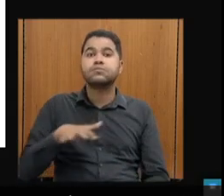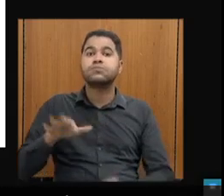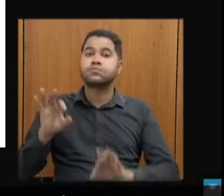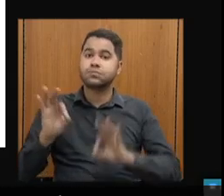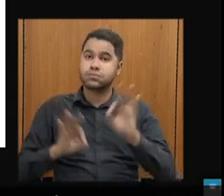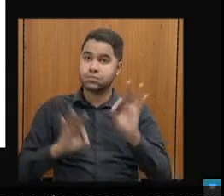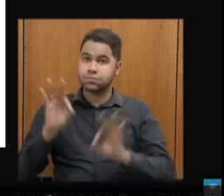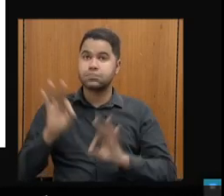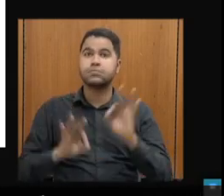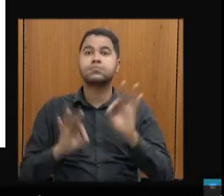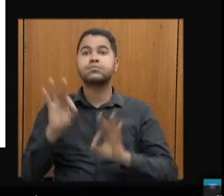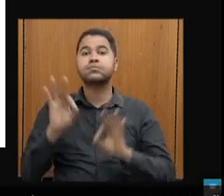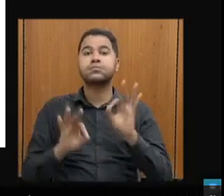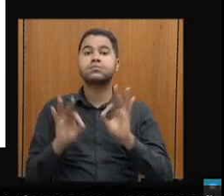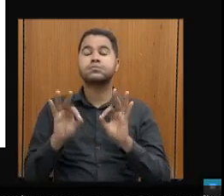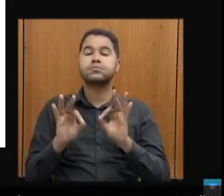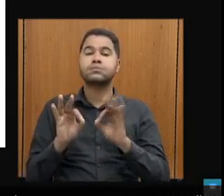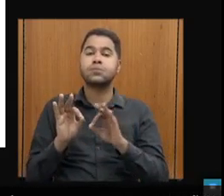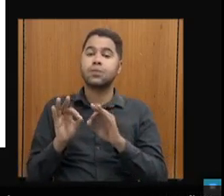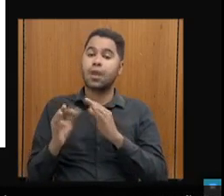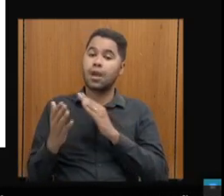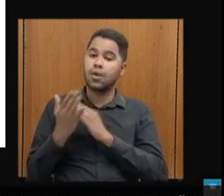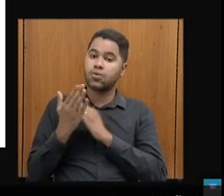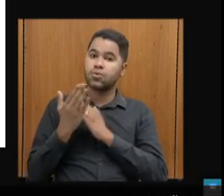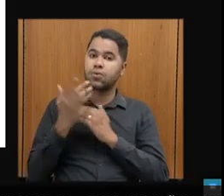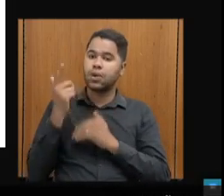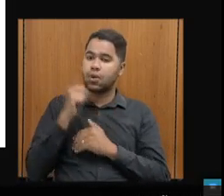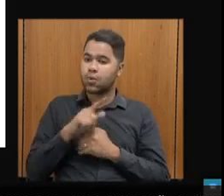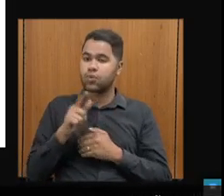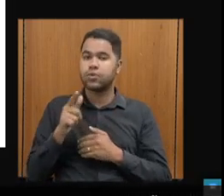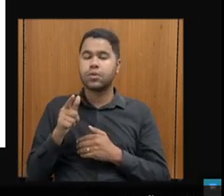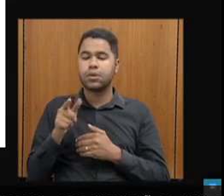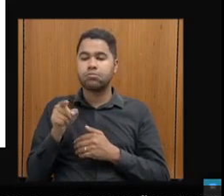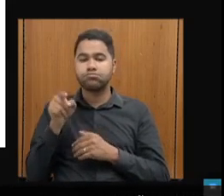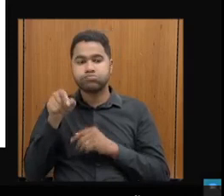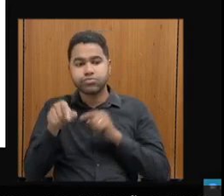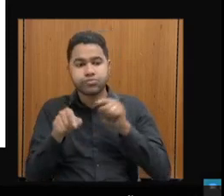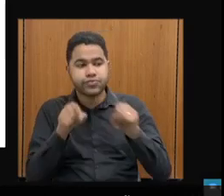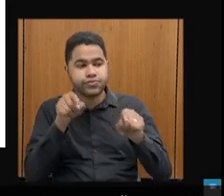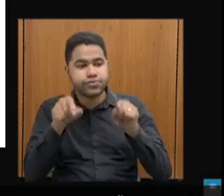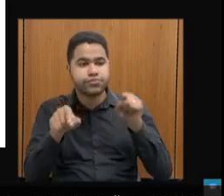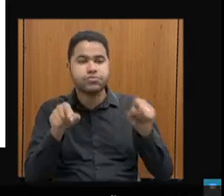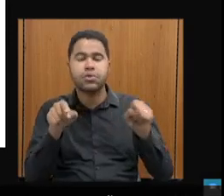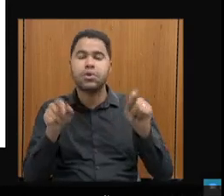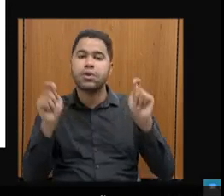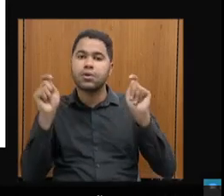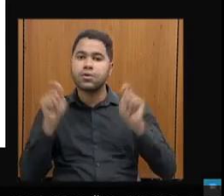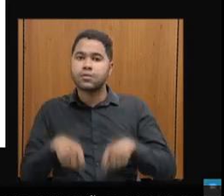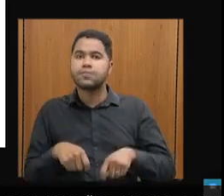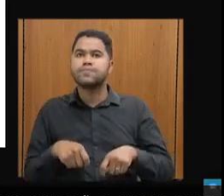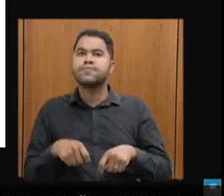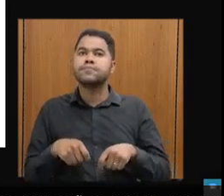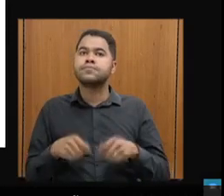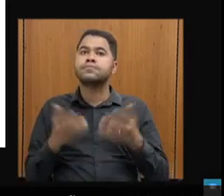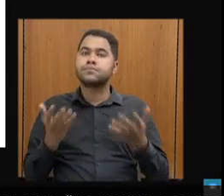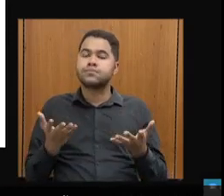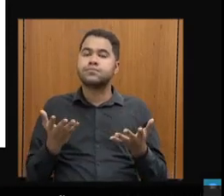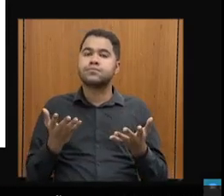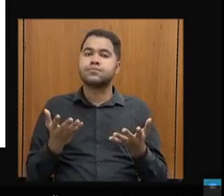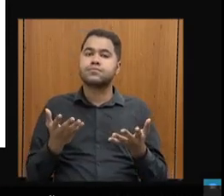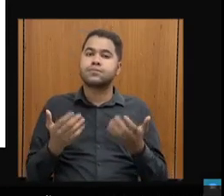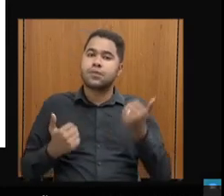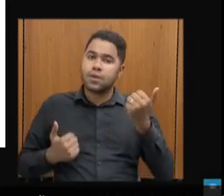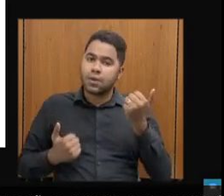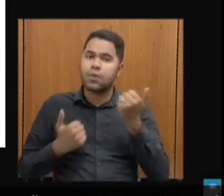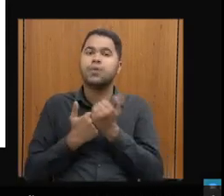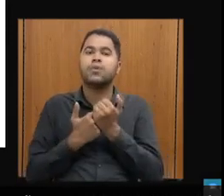fazer é ajuda nos ajudaram a chegar a esses municípios e a gente poder dar vazão a